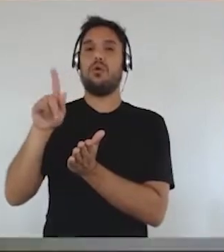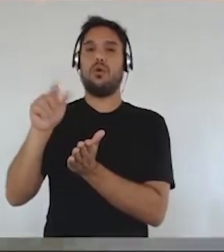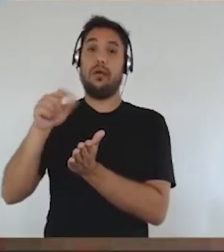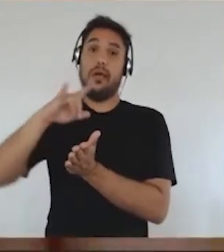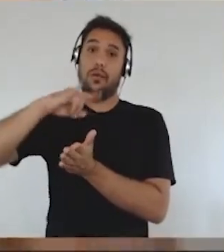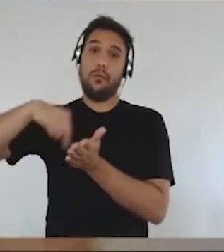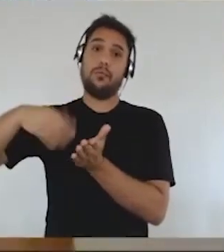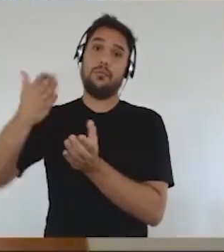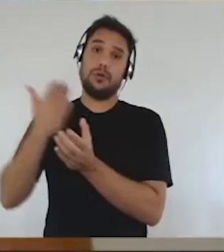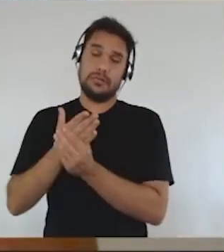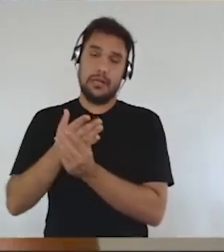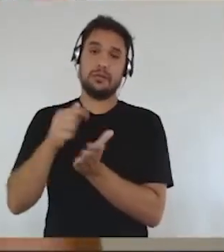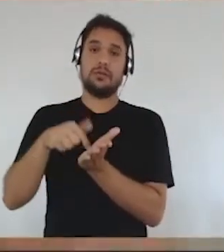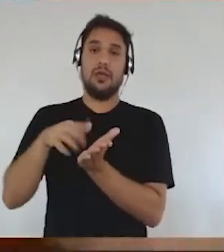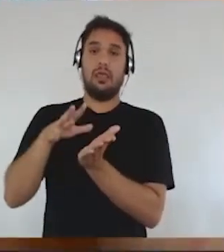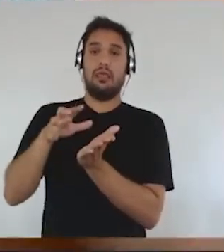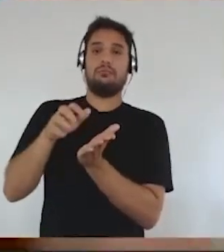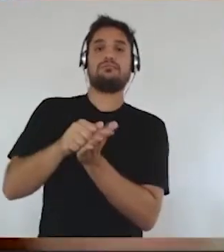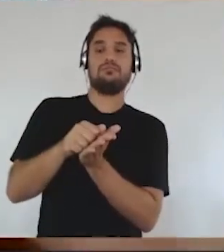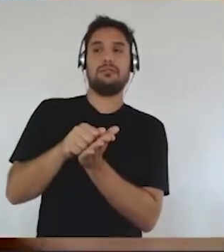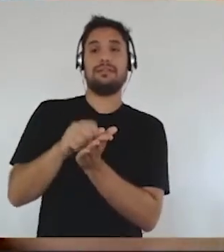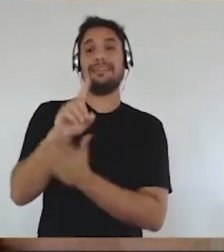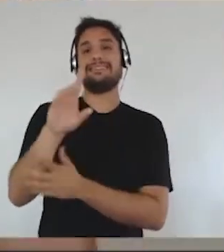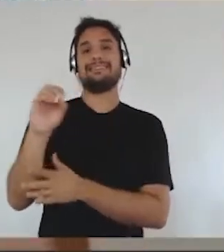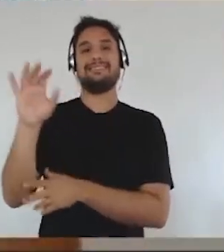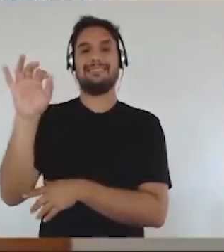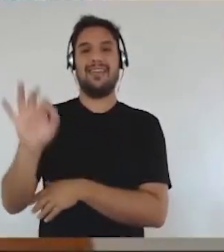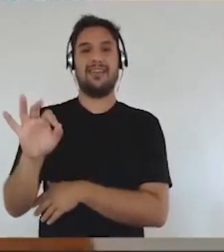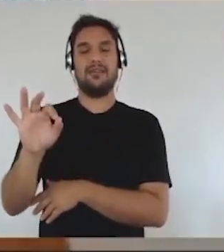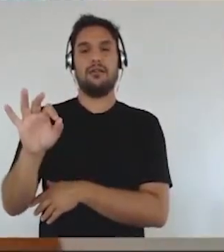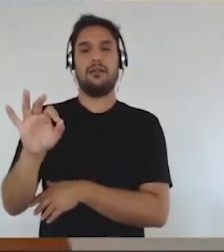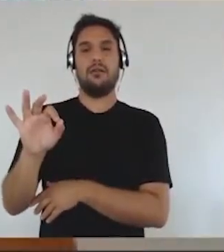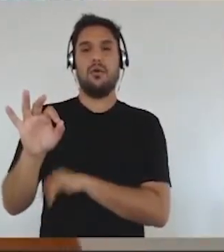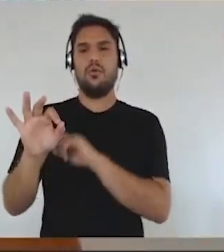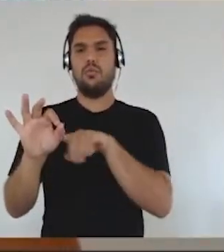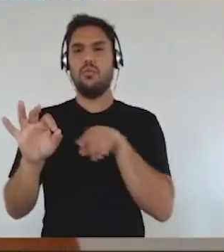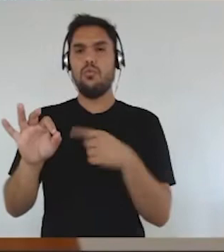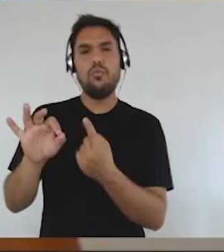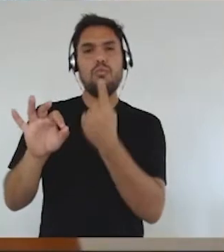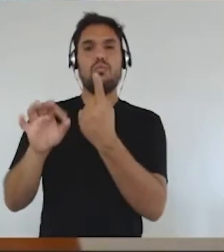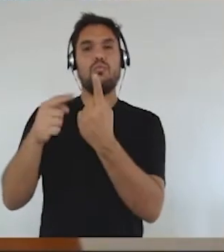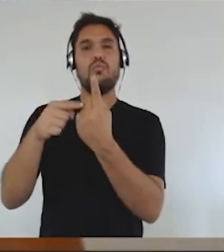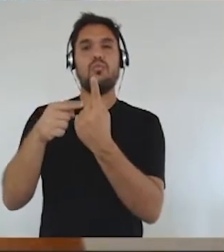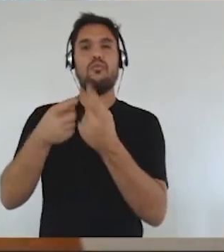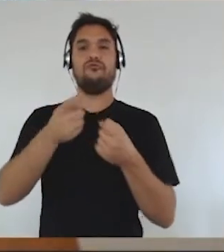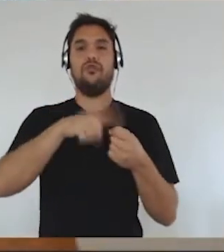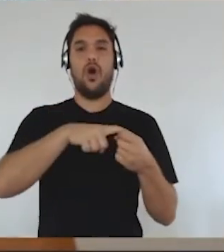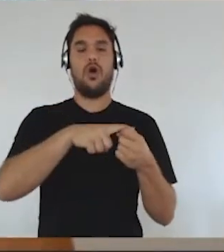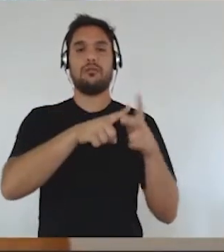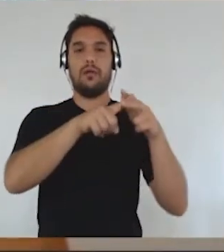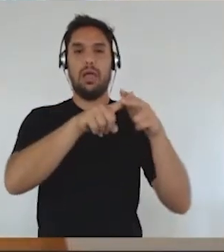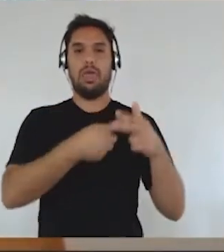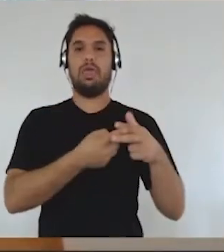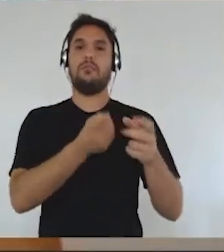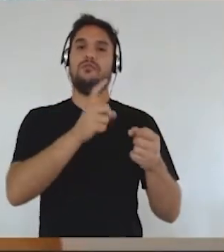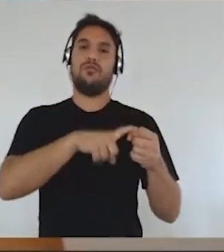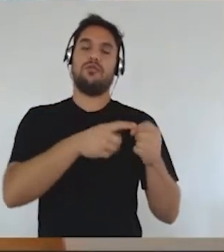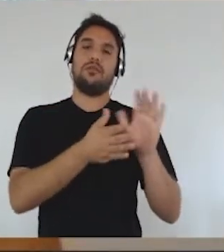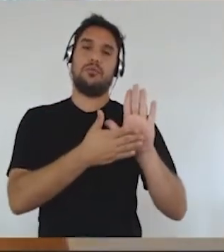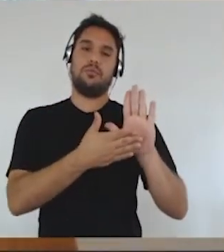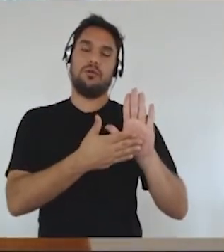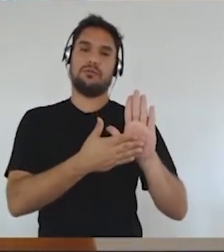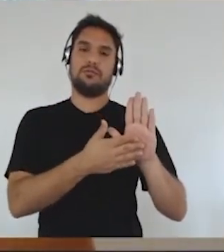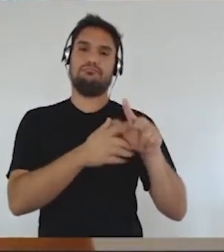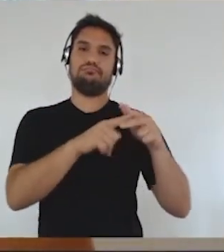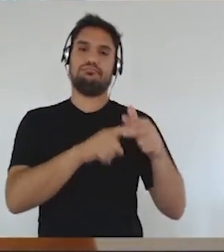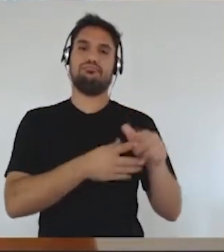processo judicial, ele homologa 100. A cada 100, um volta para ser renegociado e